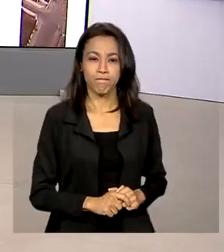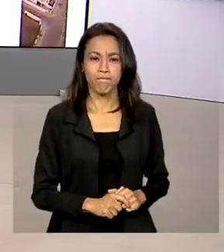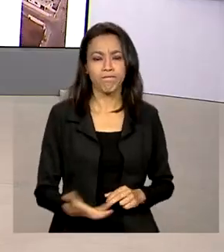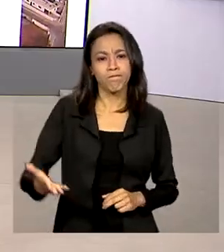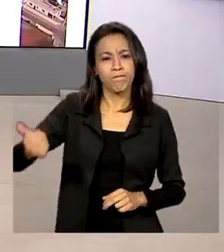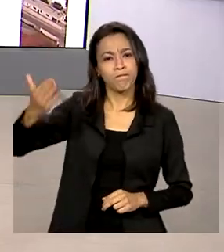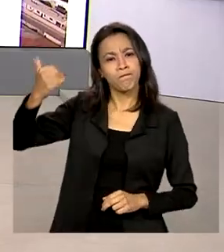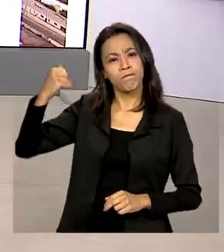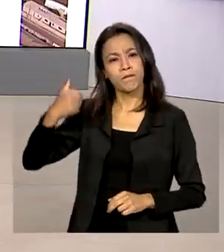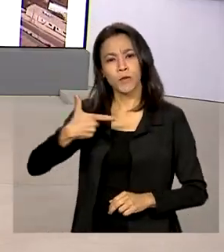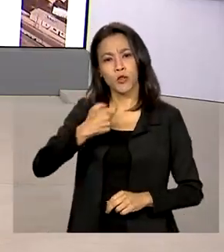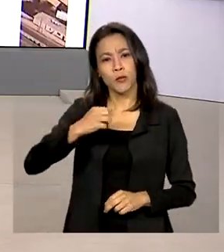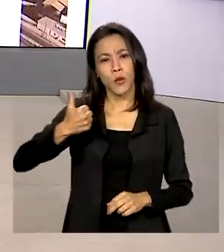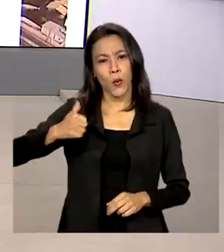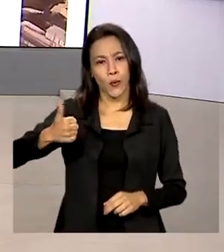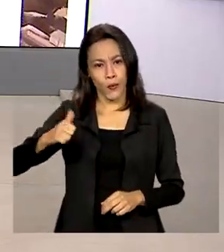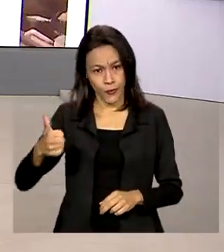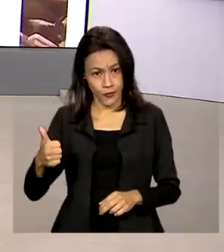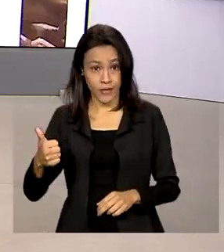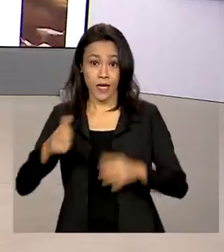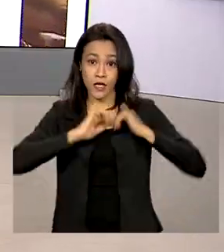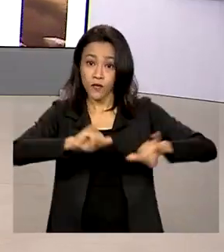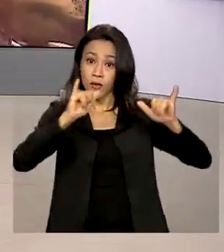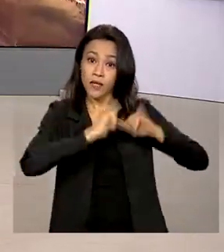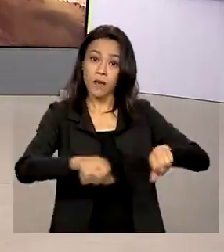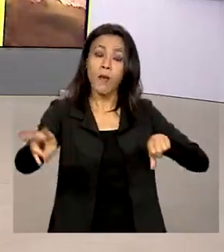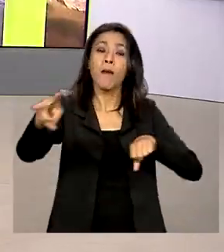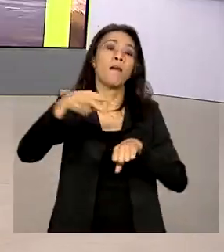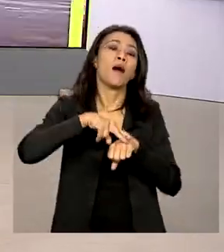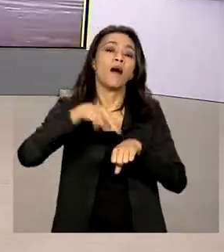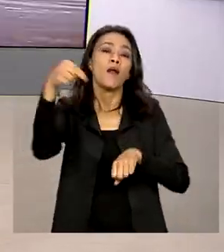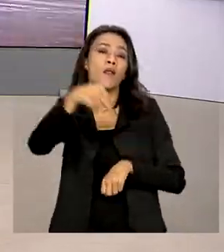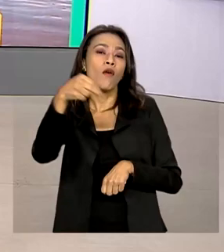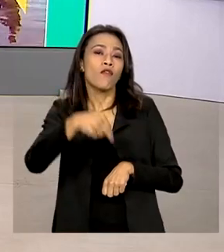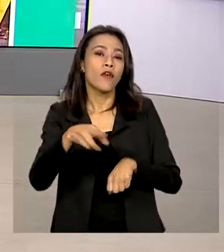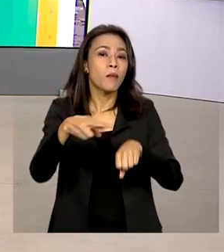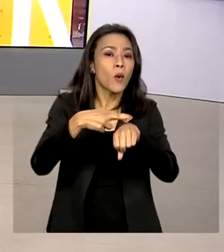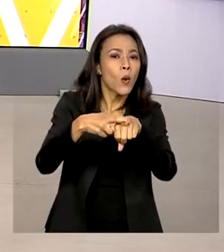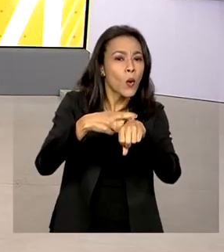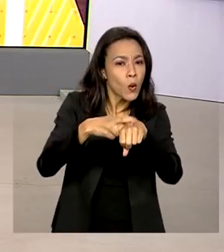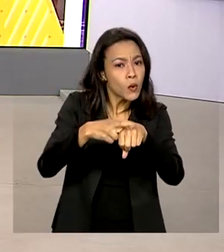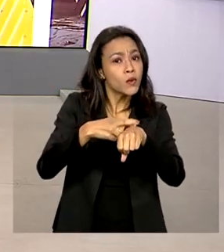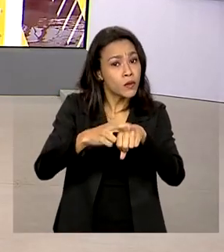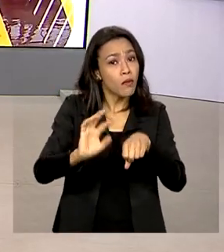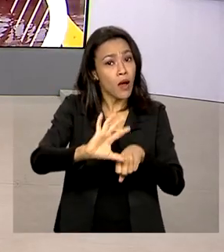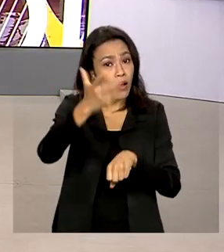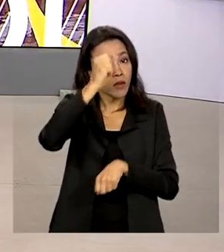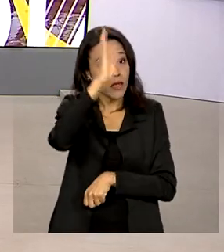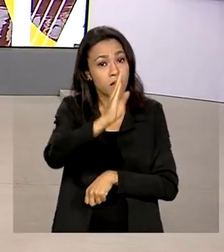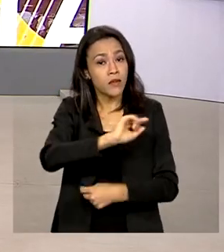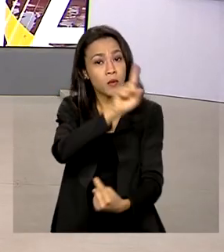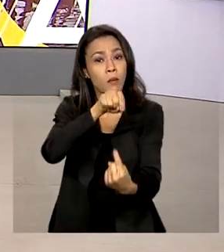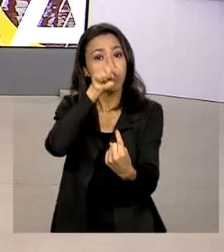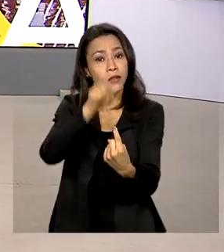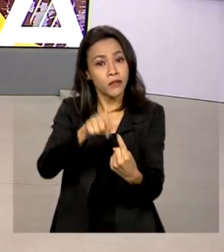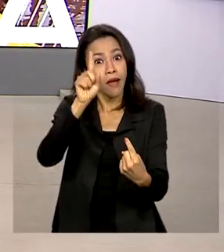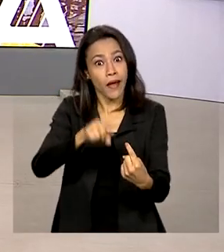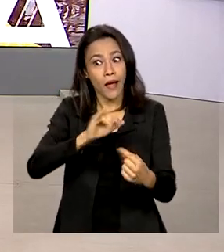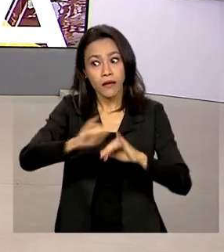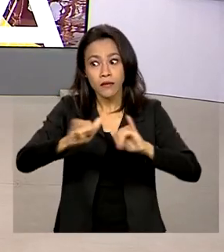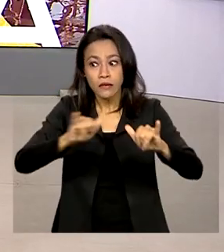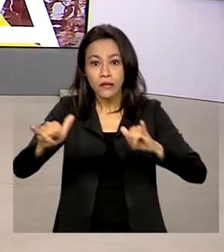Desde 2011, a campanha Novembro Roxo é realizada aqui no Brasil. O motivo é alertar sobre o alto índice de